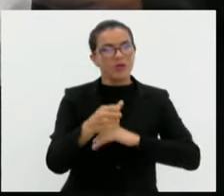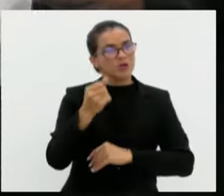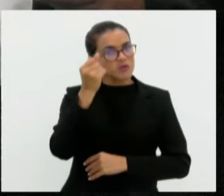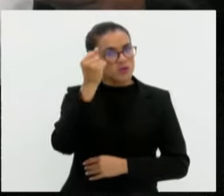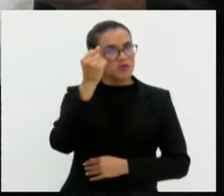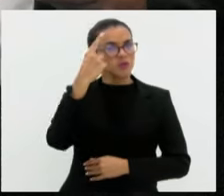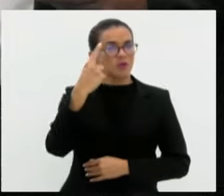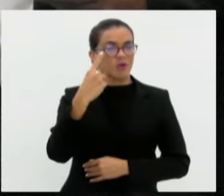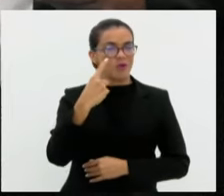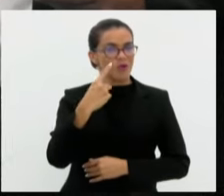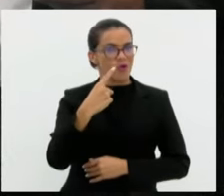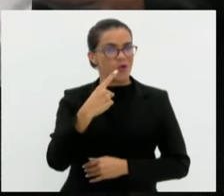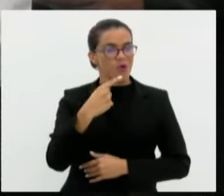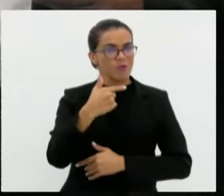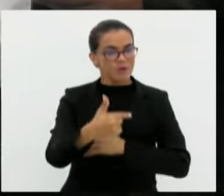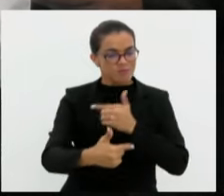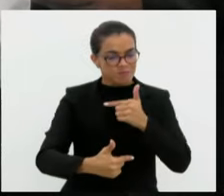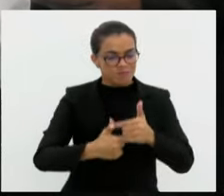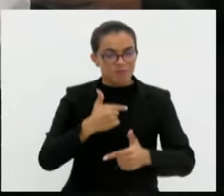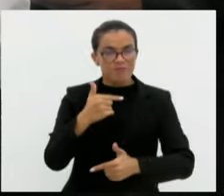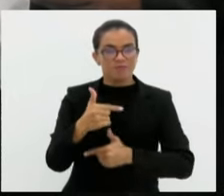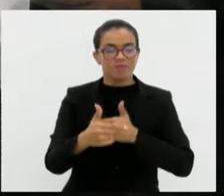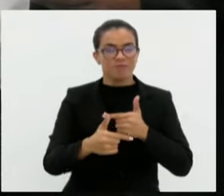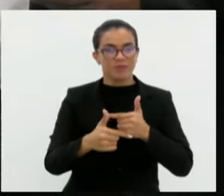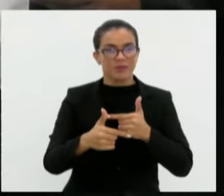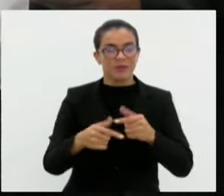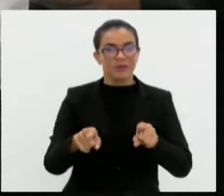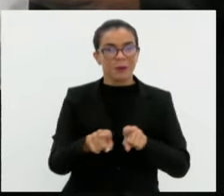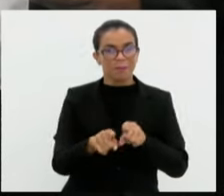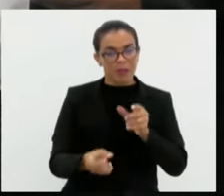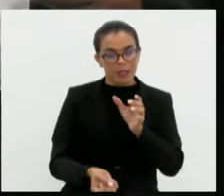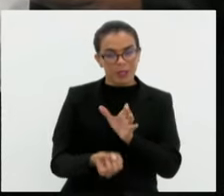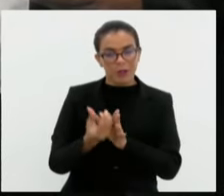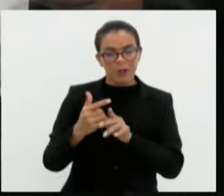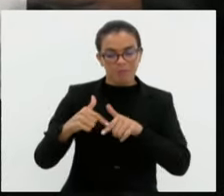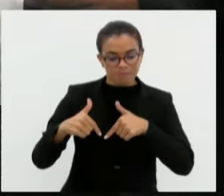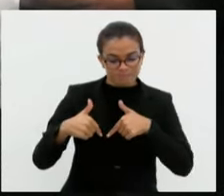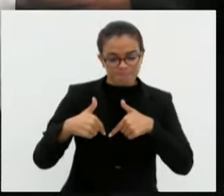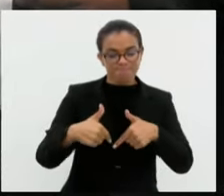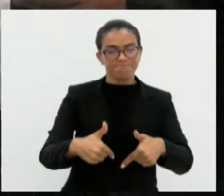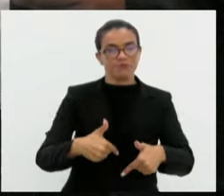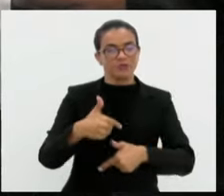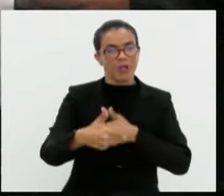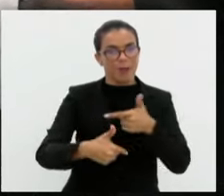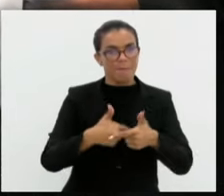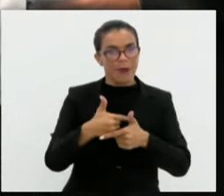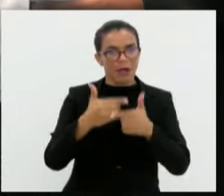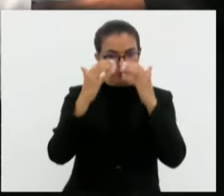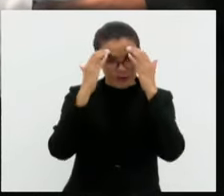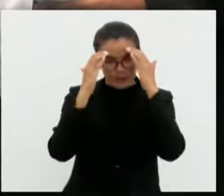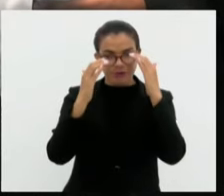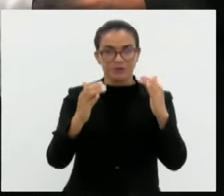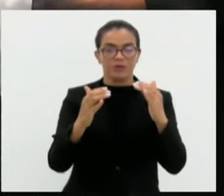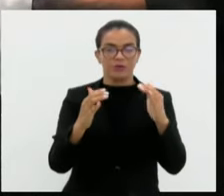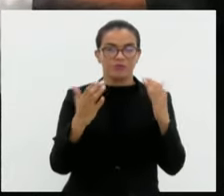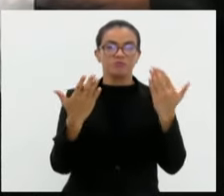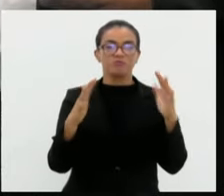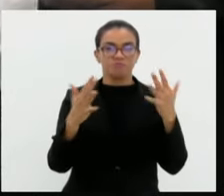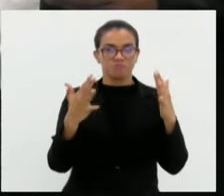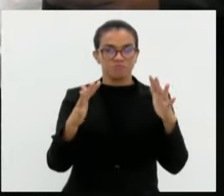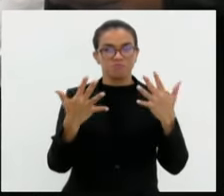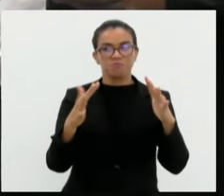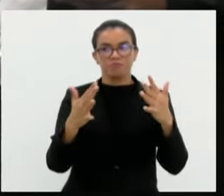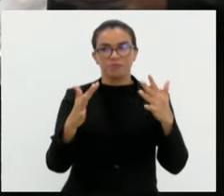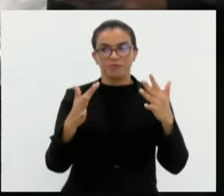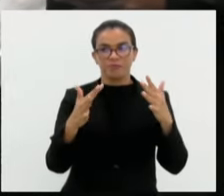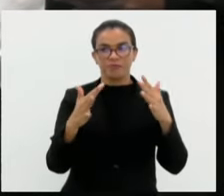esse processo, fez a Assembleia se respeitar e também exigir respeito. Então, eu deixo aqui registrado